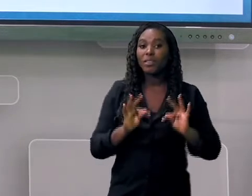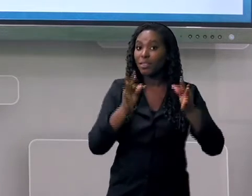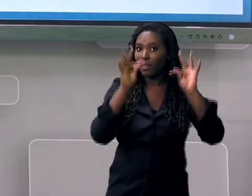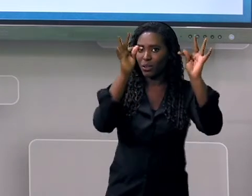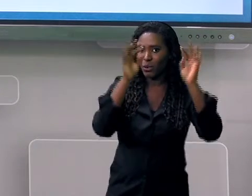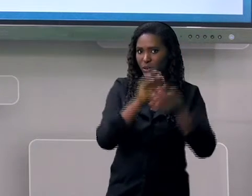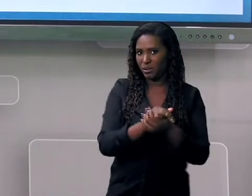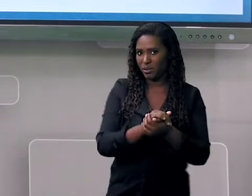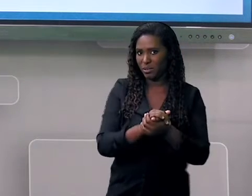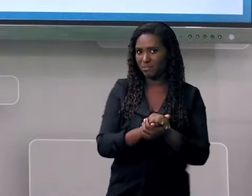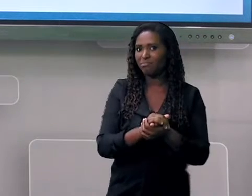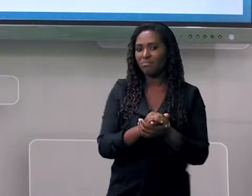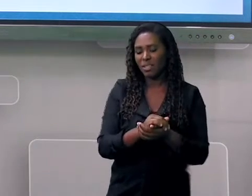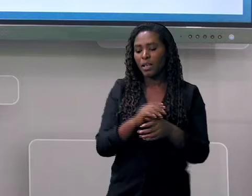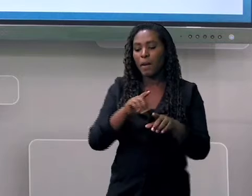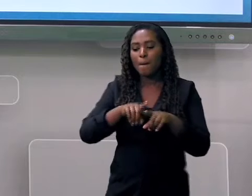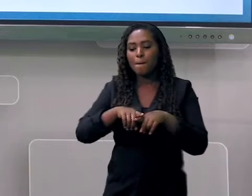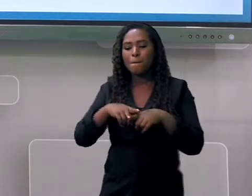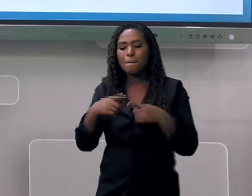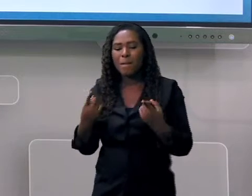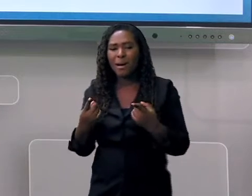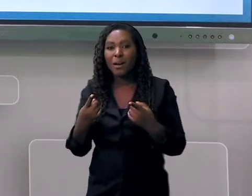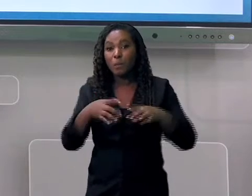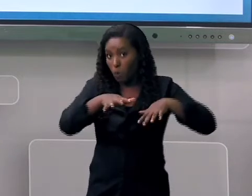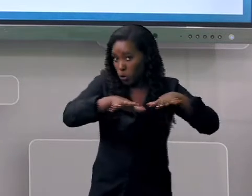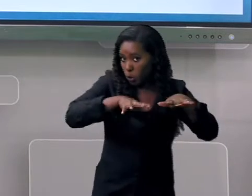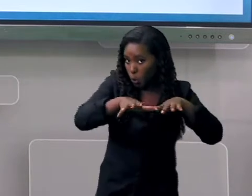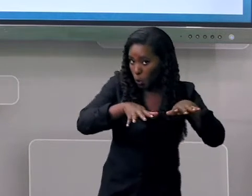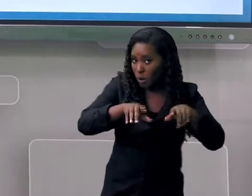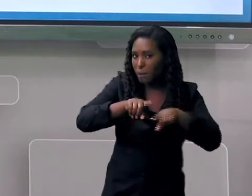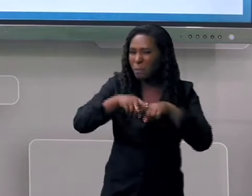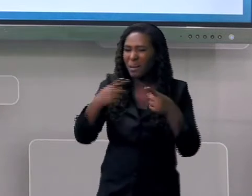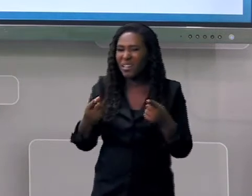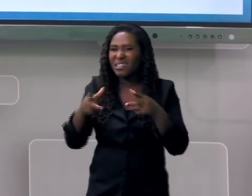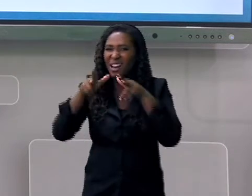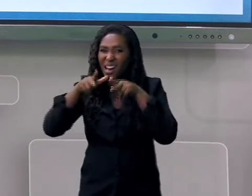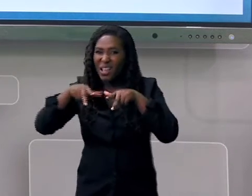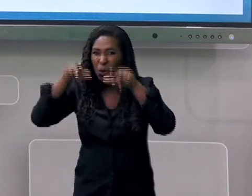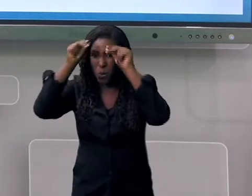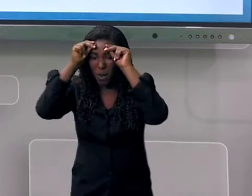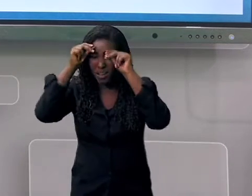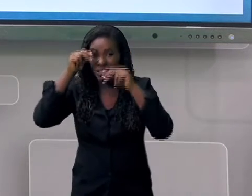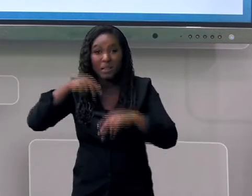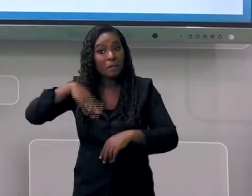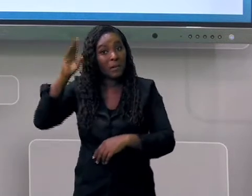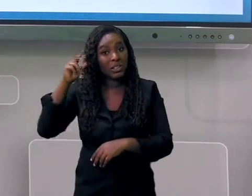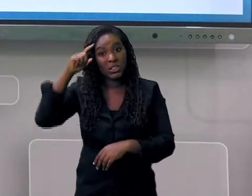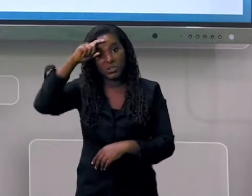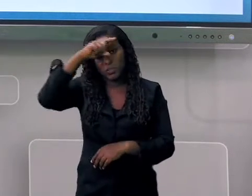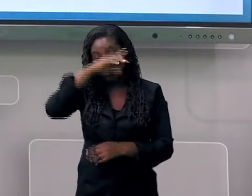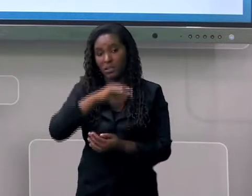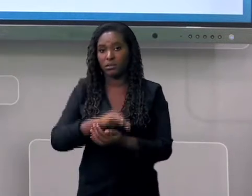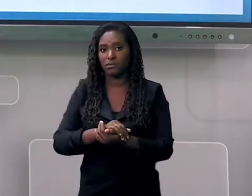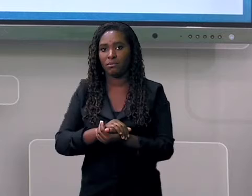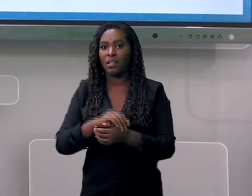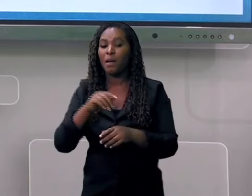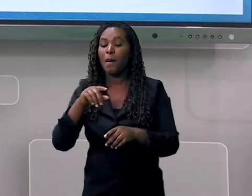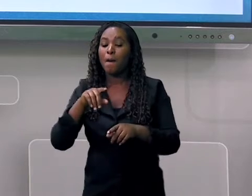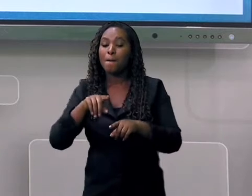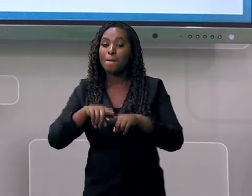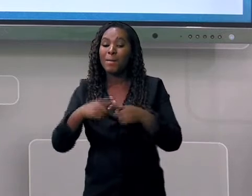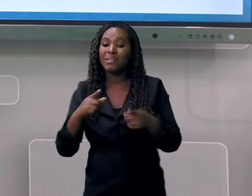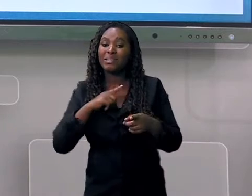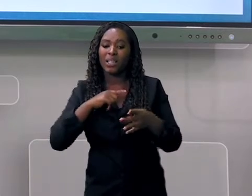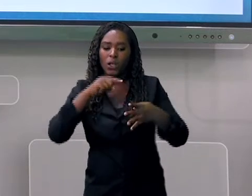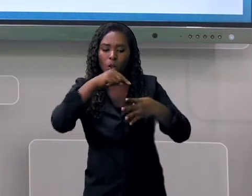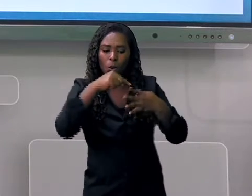conseguimos desenvolver certas competências em 4 áreas. Primeiro, a fonológica, que nós aprendemos a distinguir os